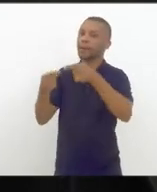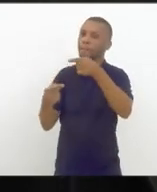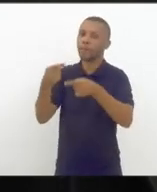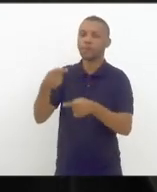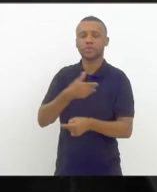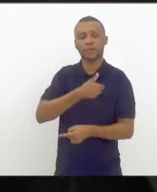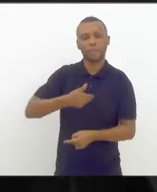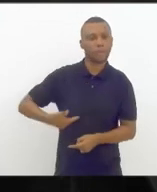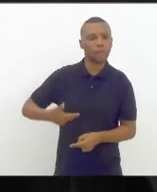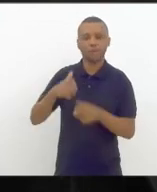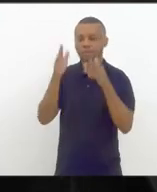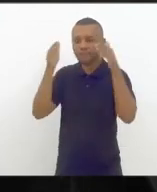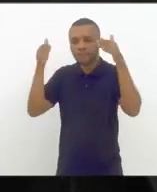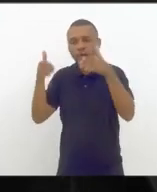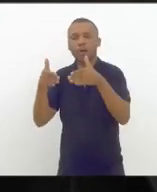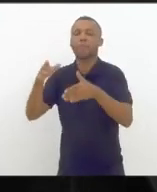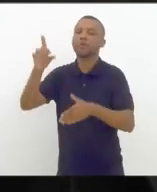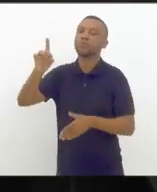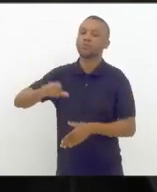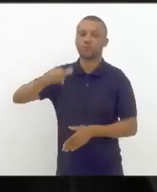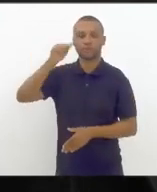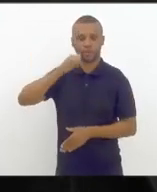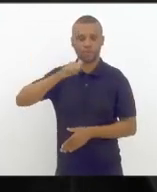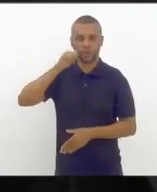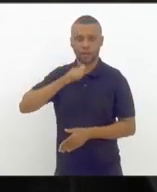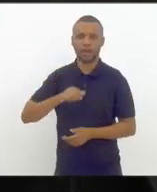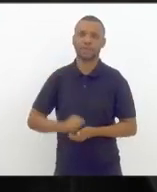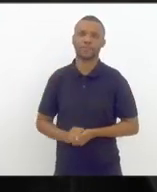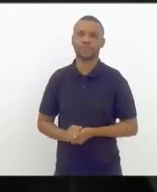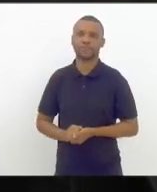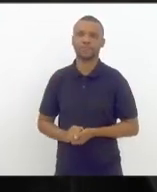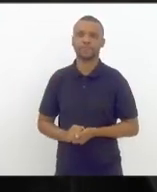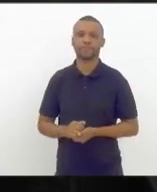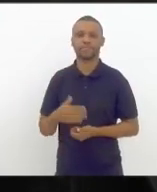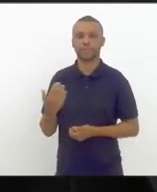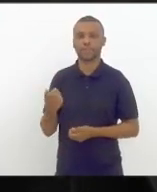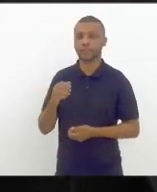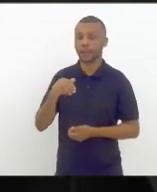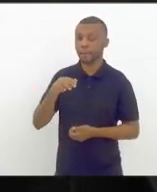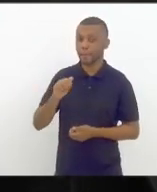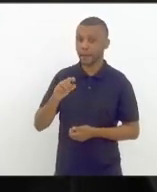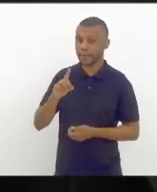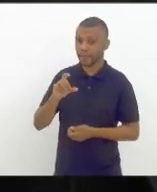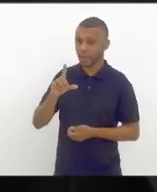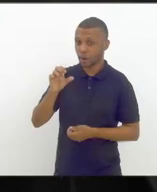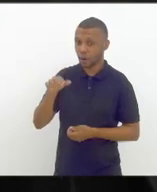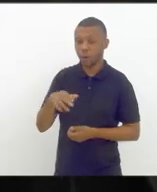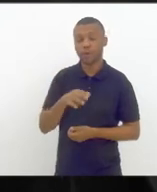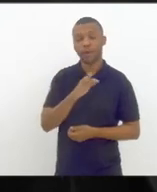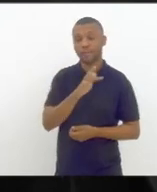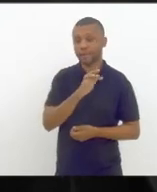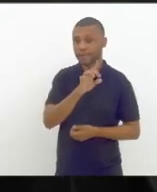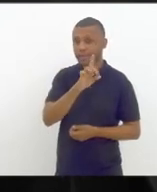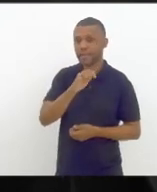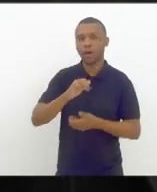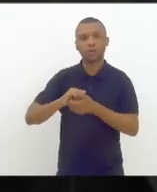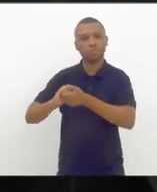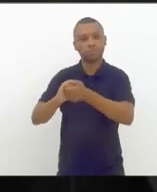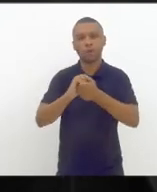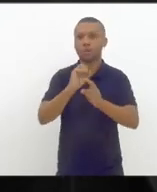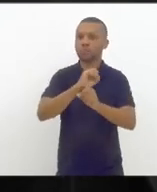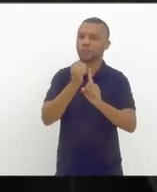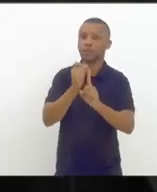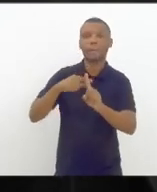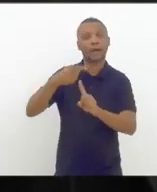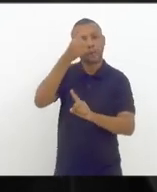públicas revoltadas para os direitos das mulheres em nome da madelon Koni da Fernanda sicill Saúdo sociedade civil e a prefeitura